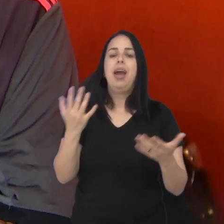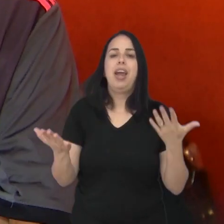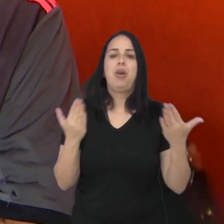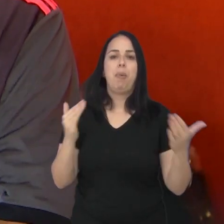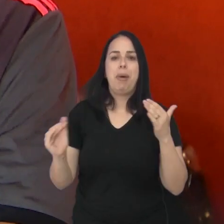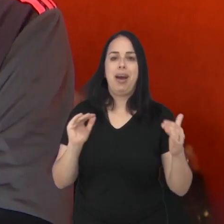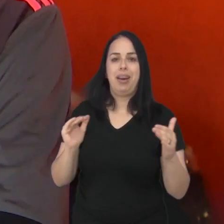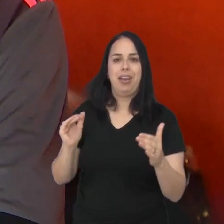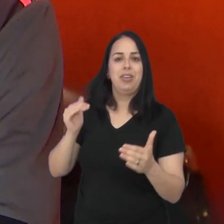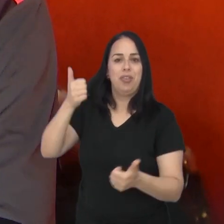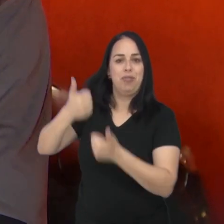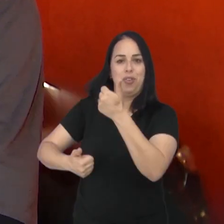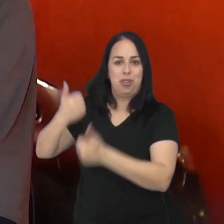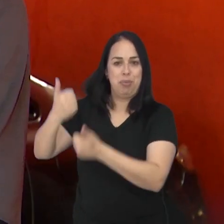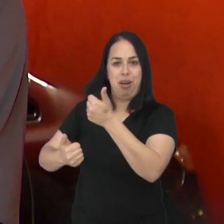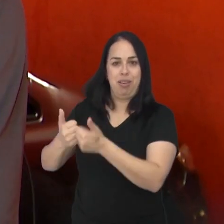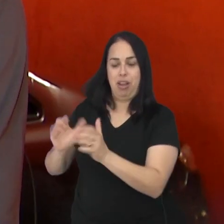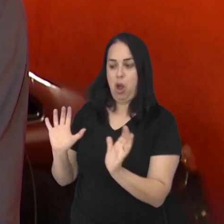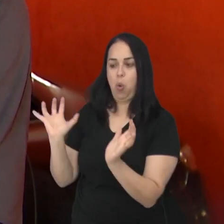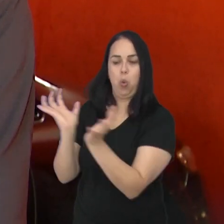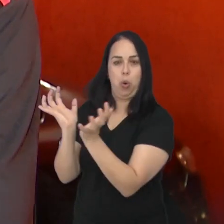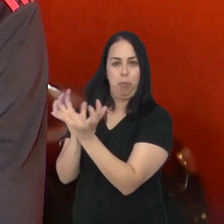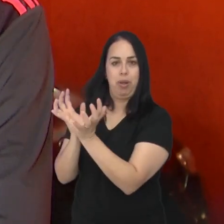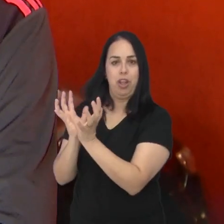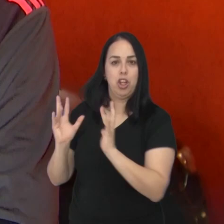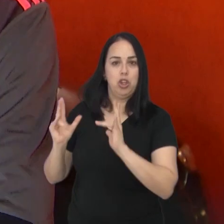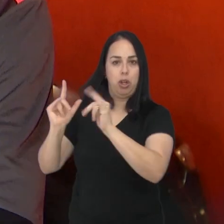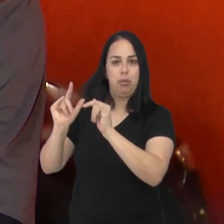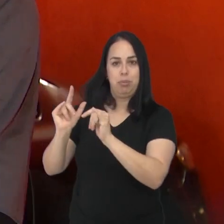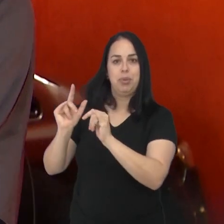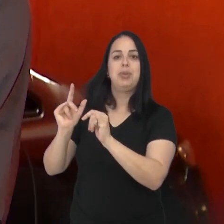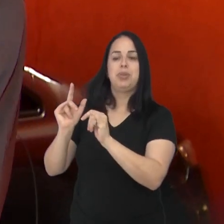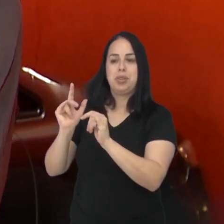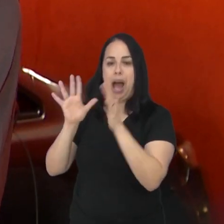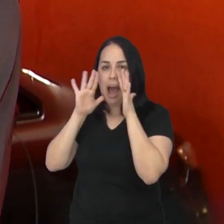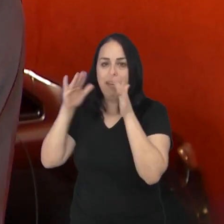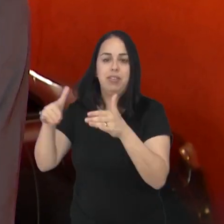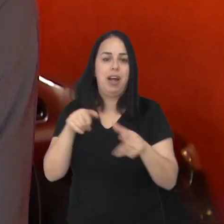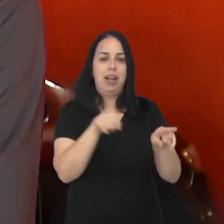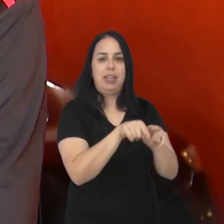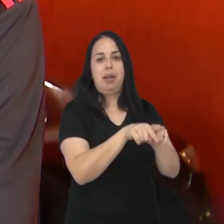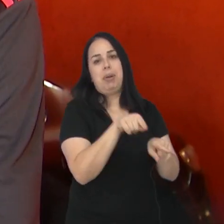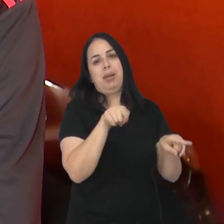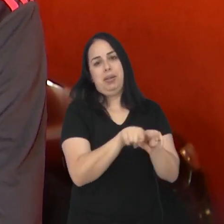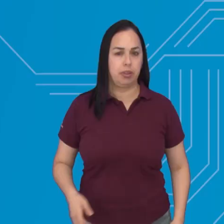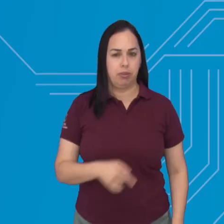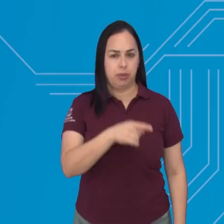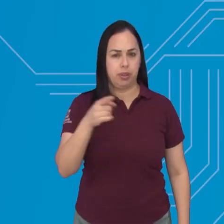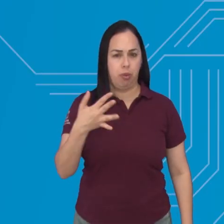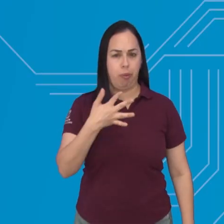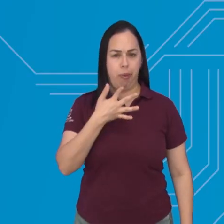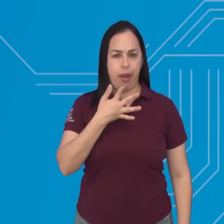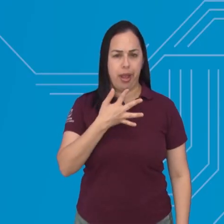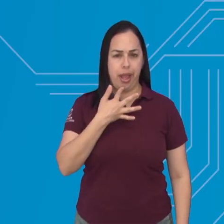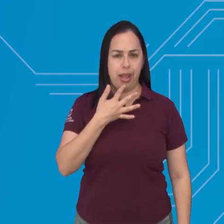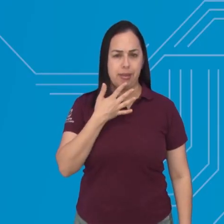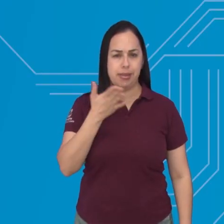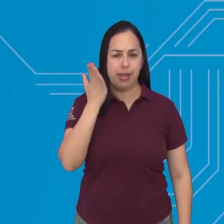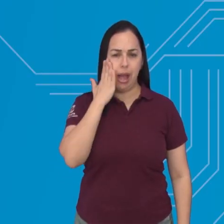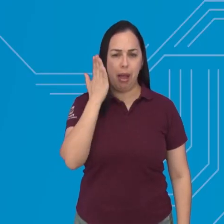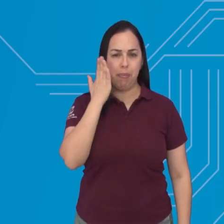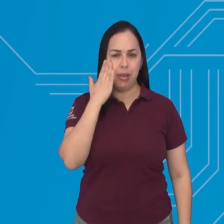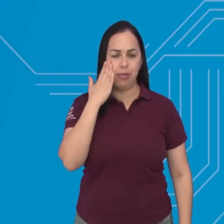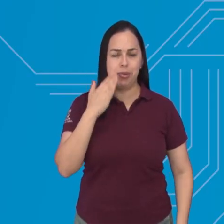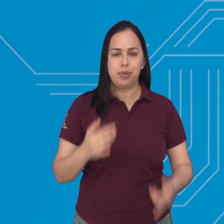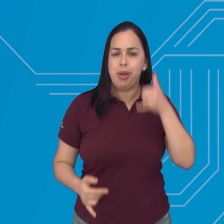que é igual no futebol, né, coletivo. Sempre todos tomar cuidado para ninguém pegar. E você conhece o